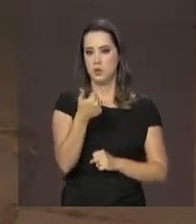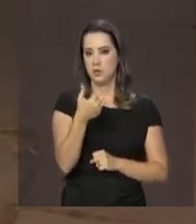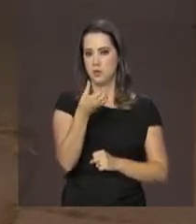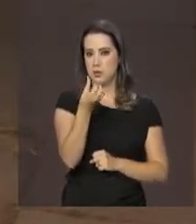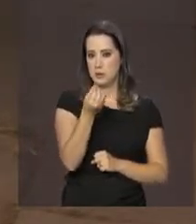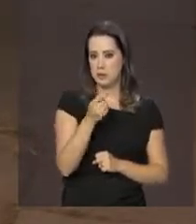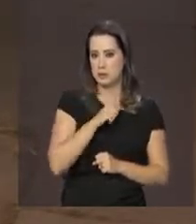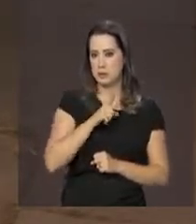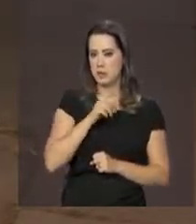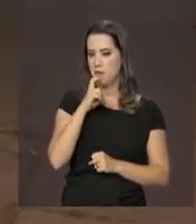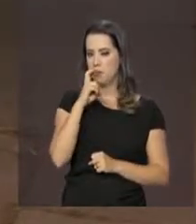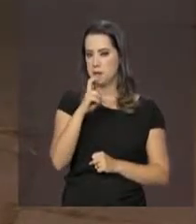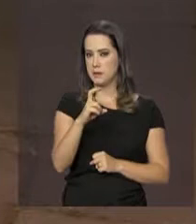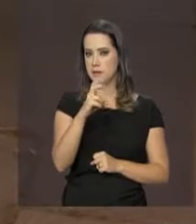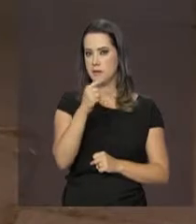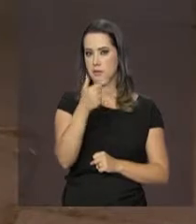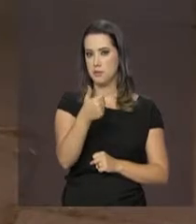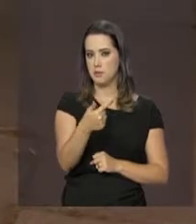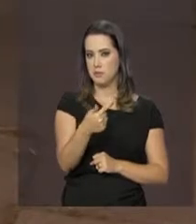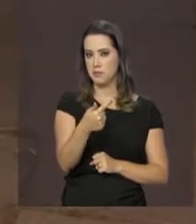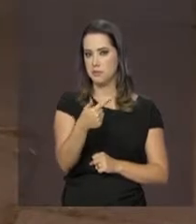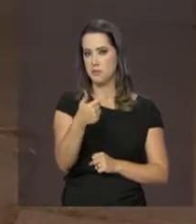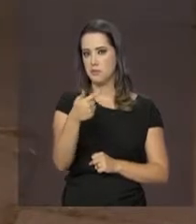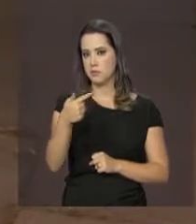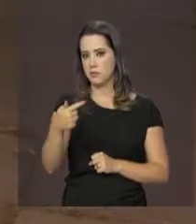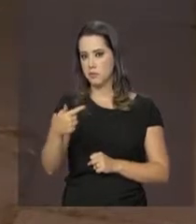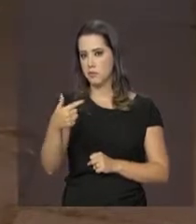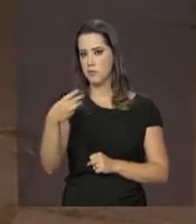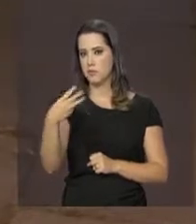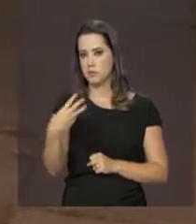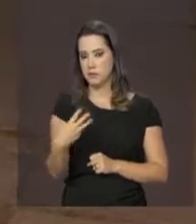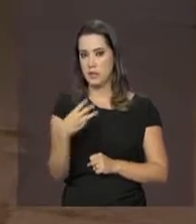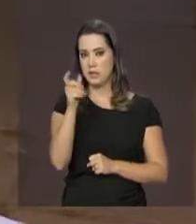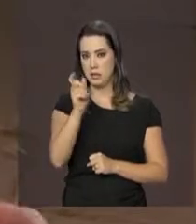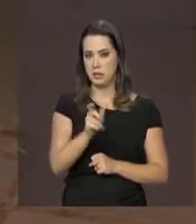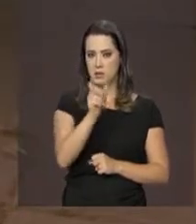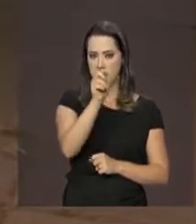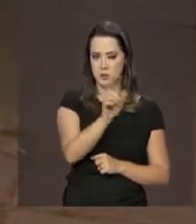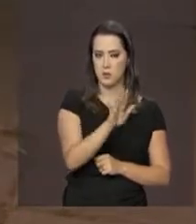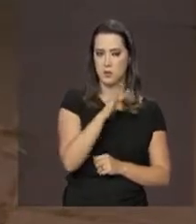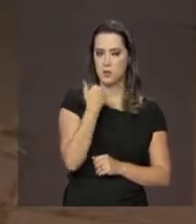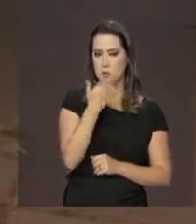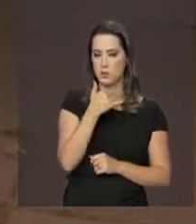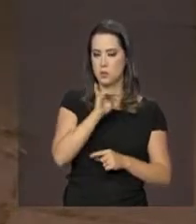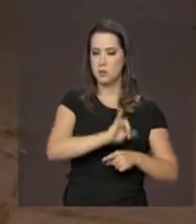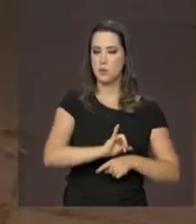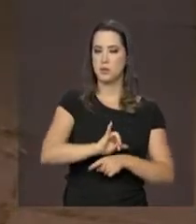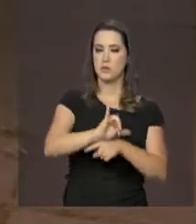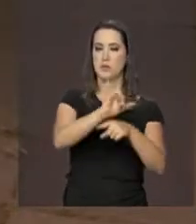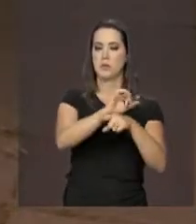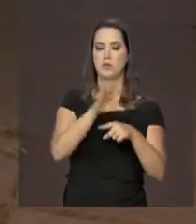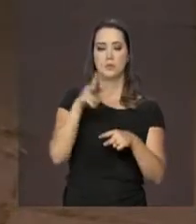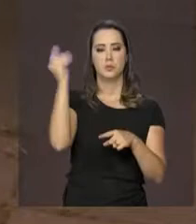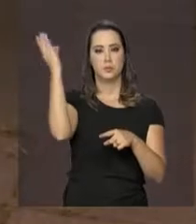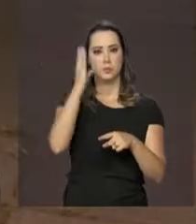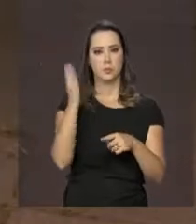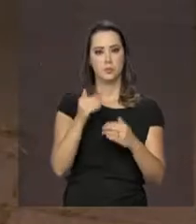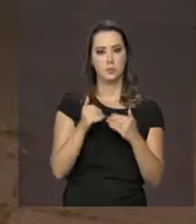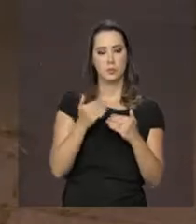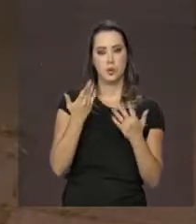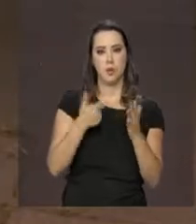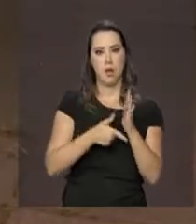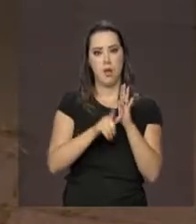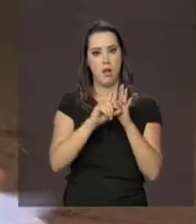registradas 5773 mortes no trânsito nas capitais do país contra mais de